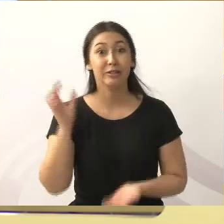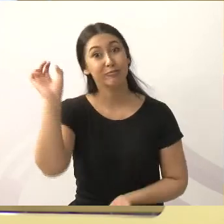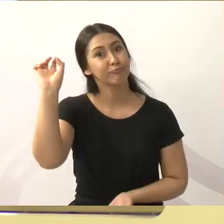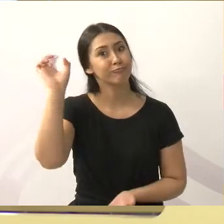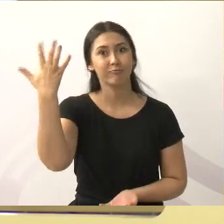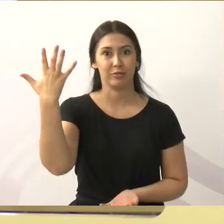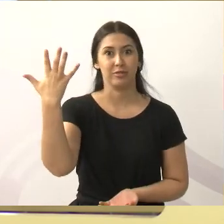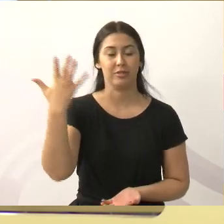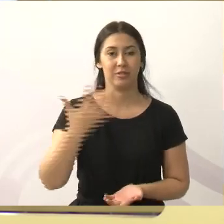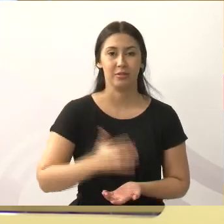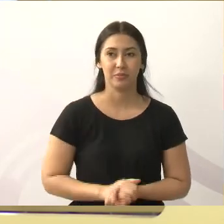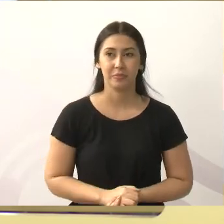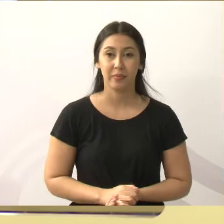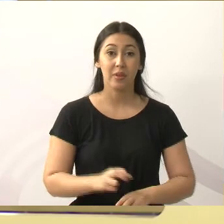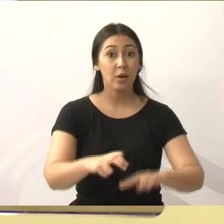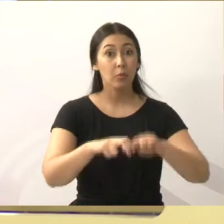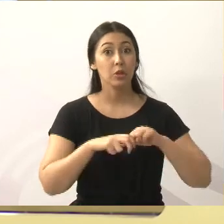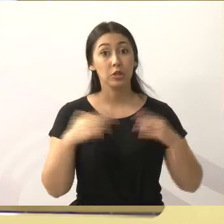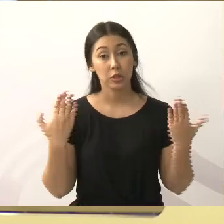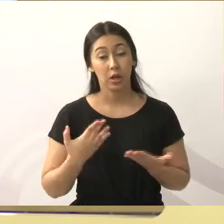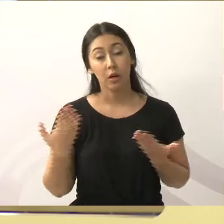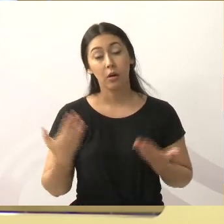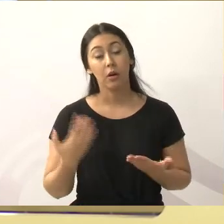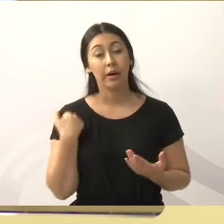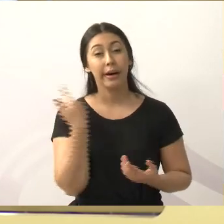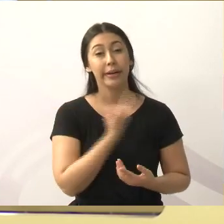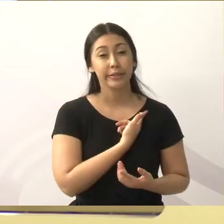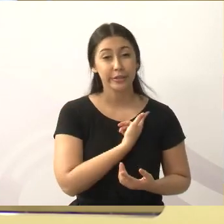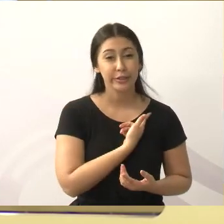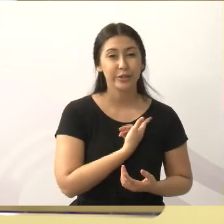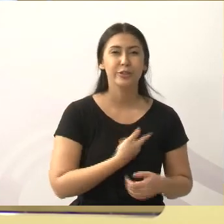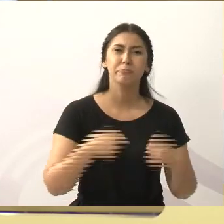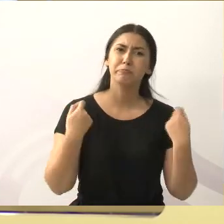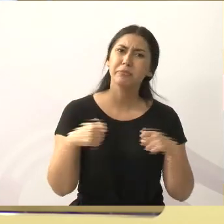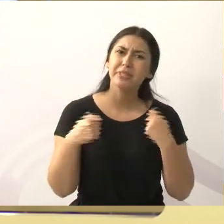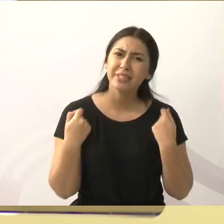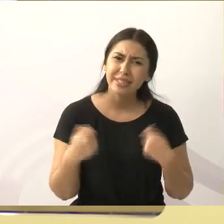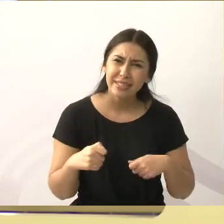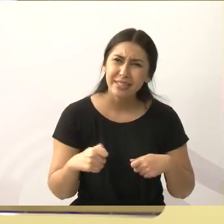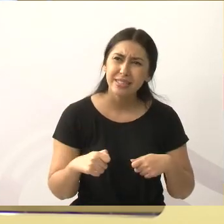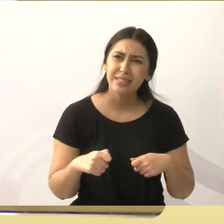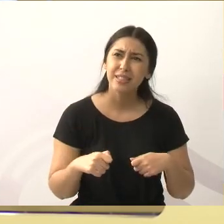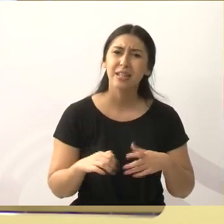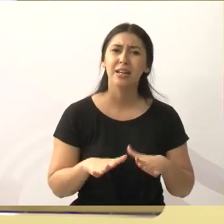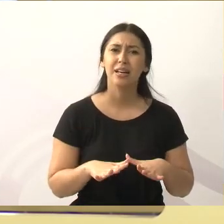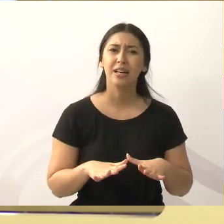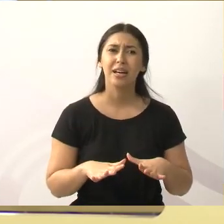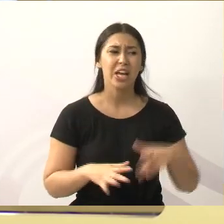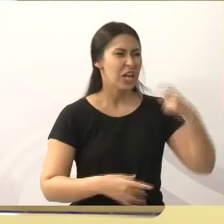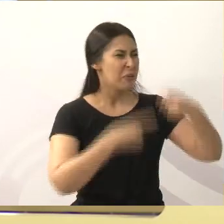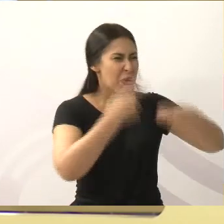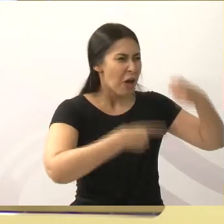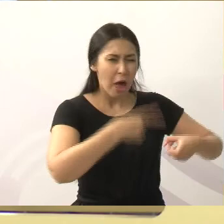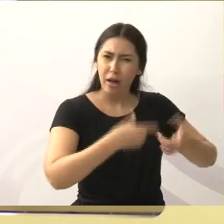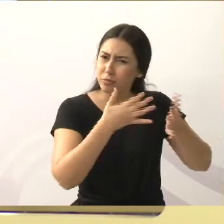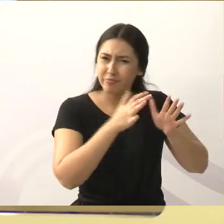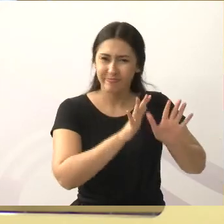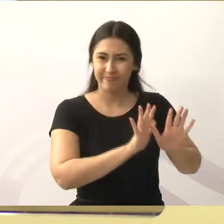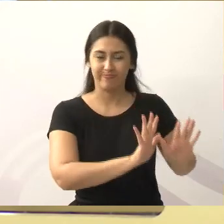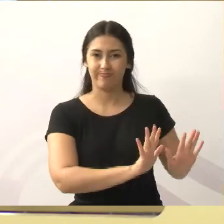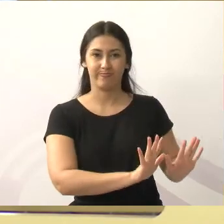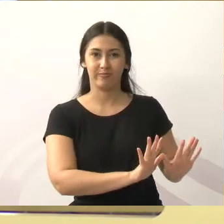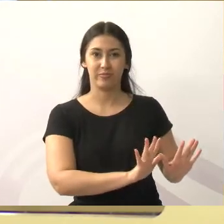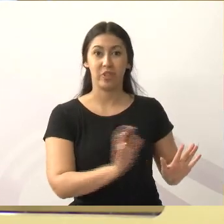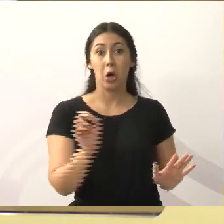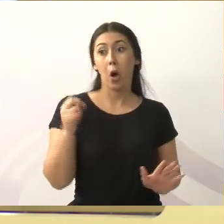essa situação aí. Então, eu acho que é um momento da gente deixar, muitas vezes, discutir política, discutir